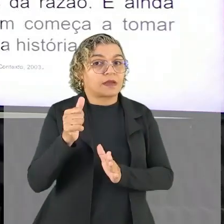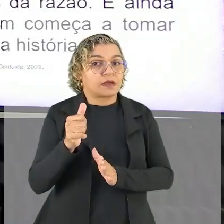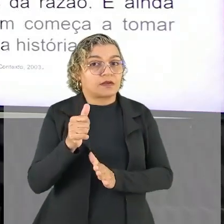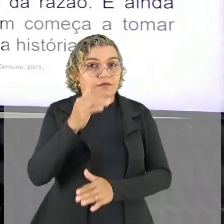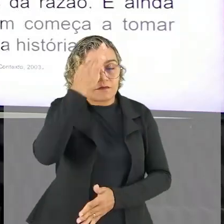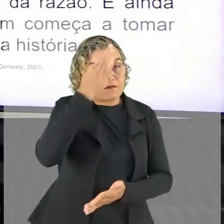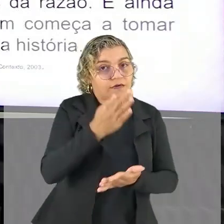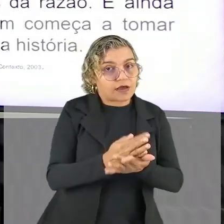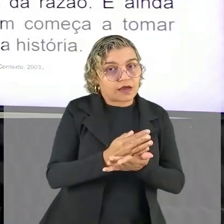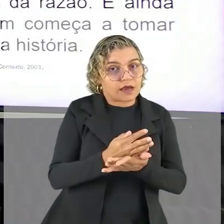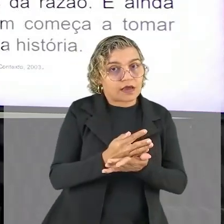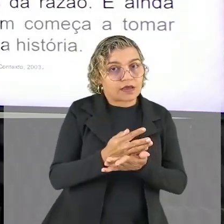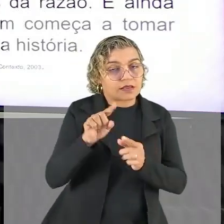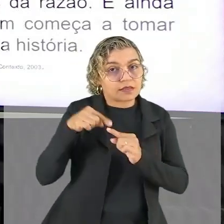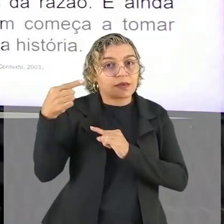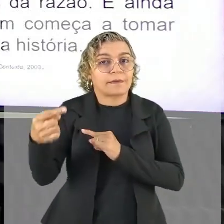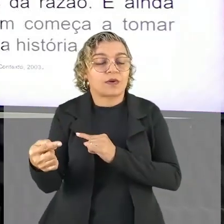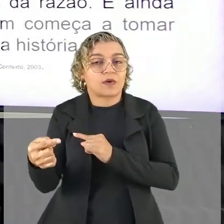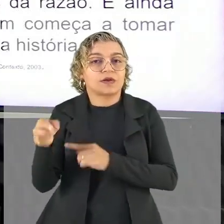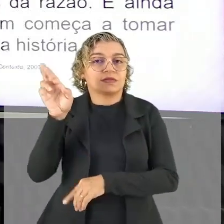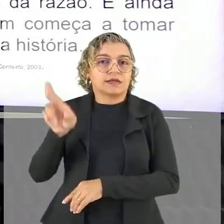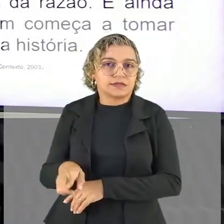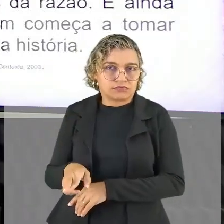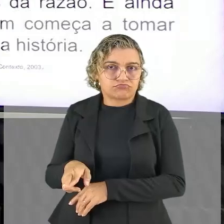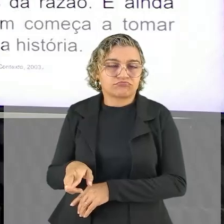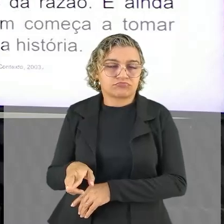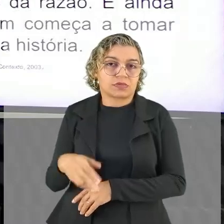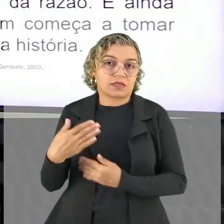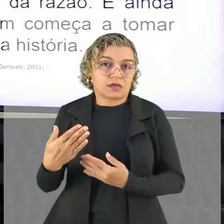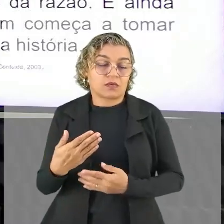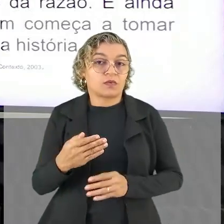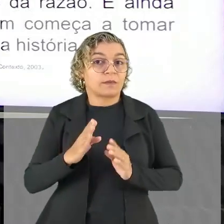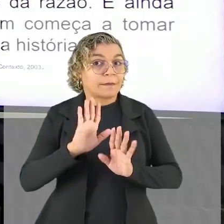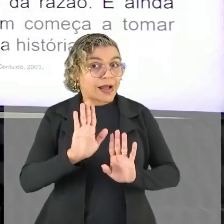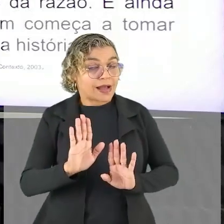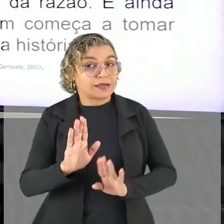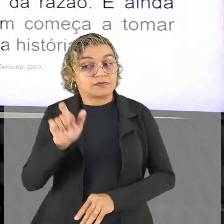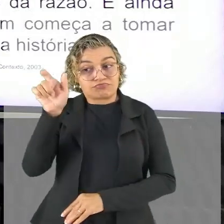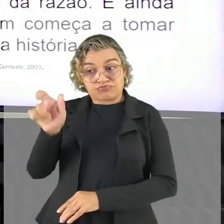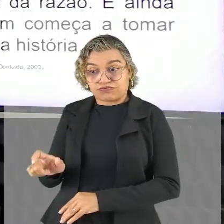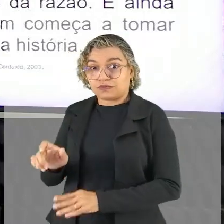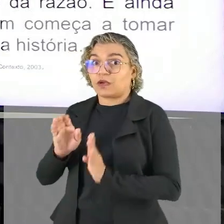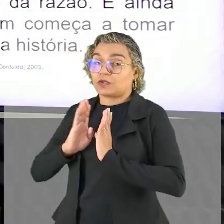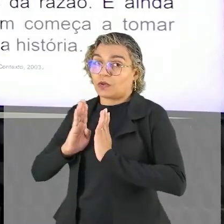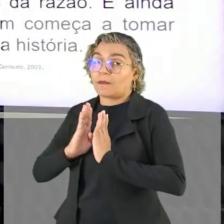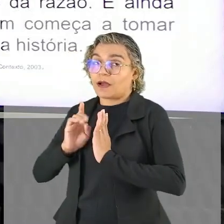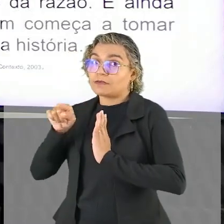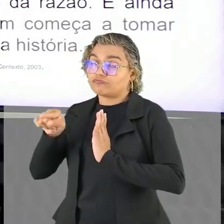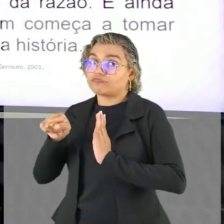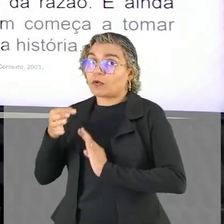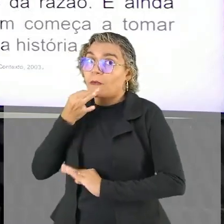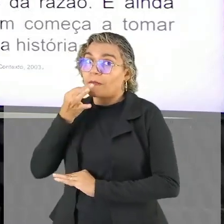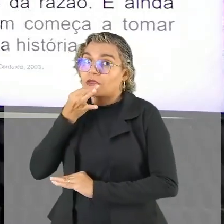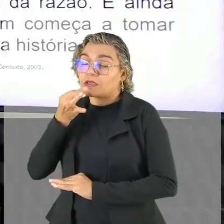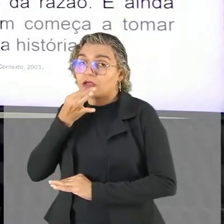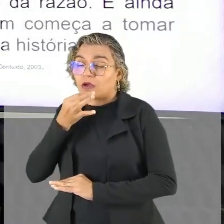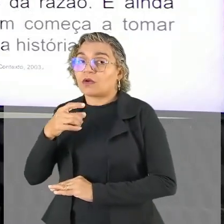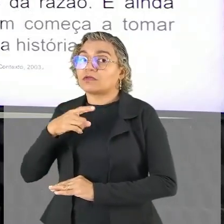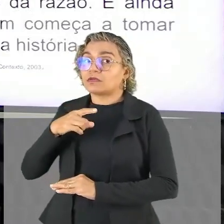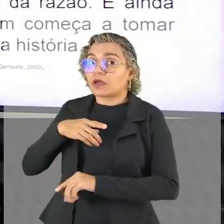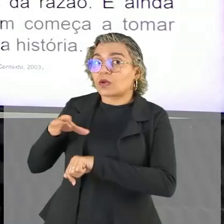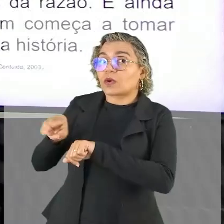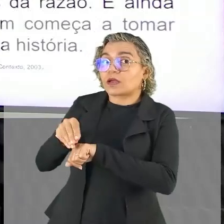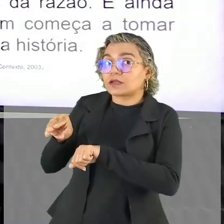razão, né? Então, por exemplo, o Tomás de Aquino, ele vai dizer, bom, a gente consegue chegar a algum conhecimento com a